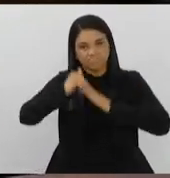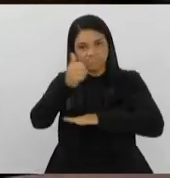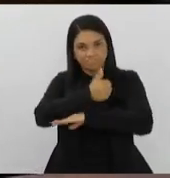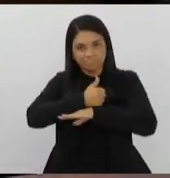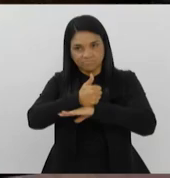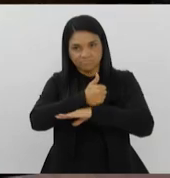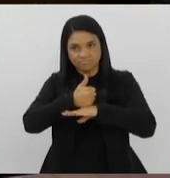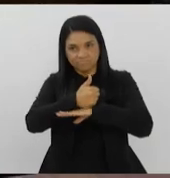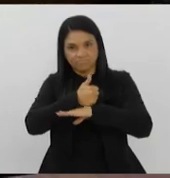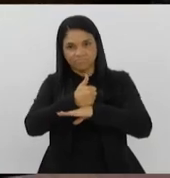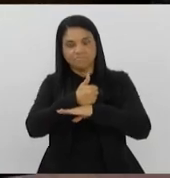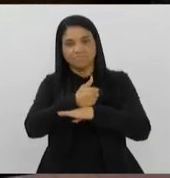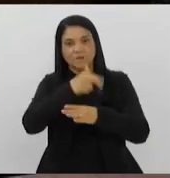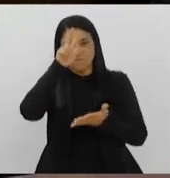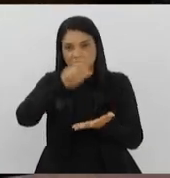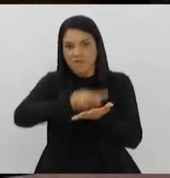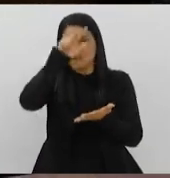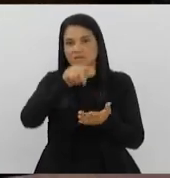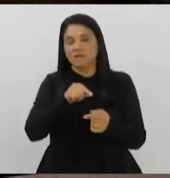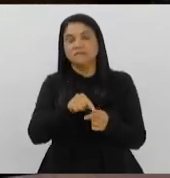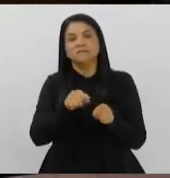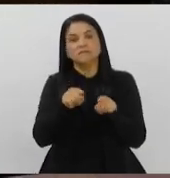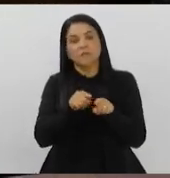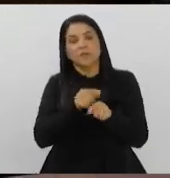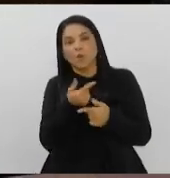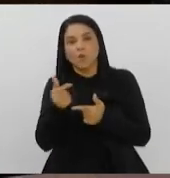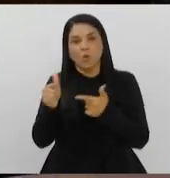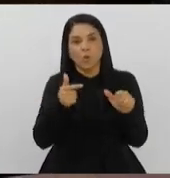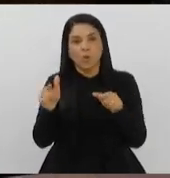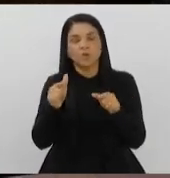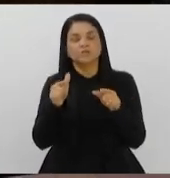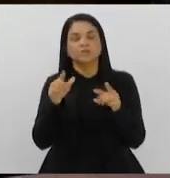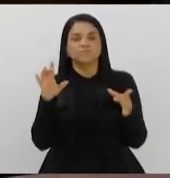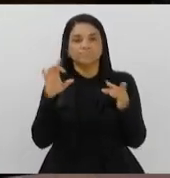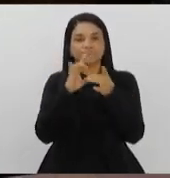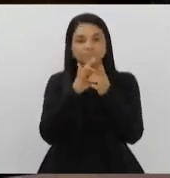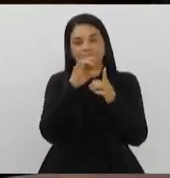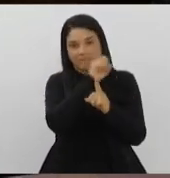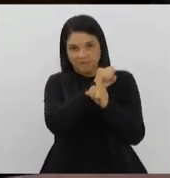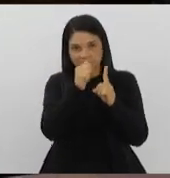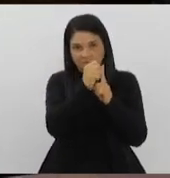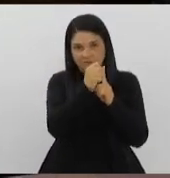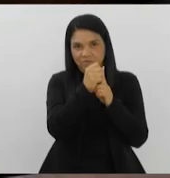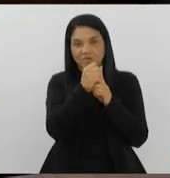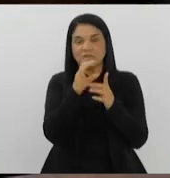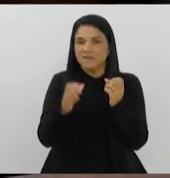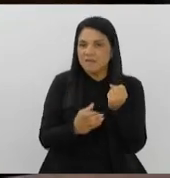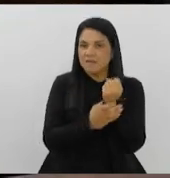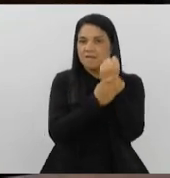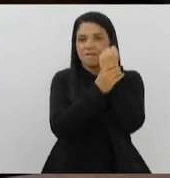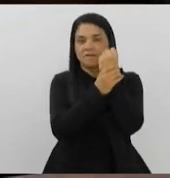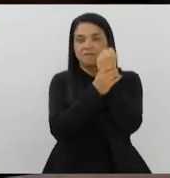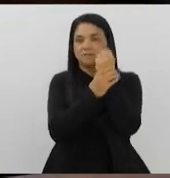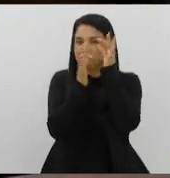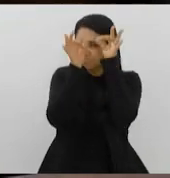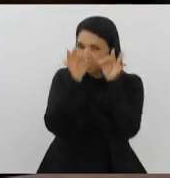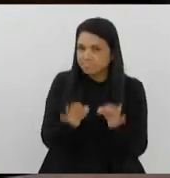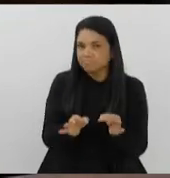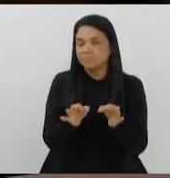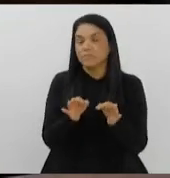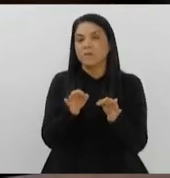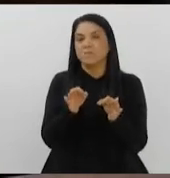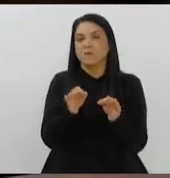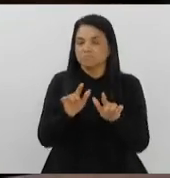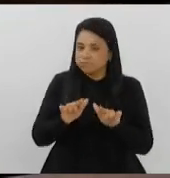dentre outros mecanismos e dispositivos ligados à assistência social, nos garante ter maior precisão para